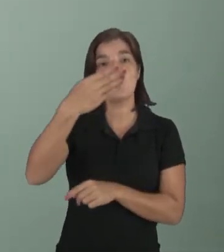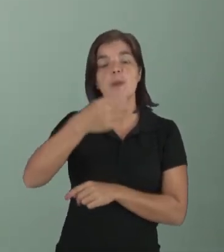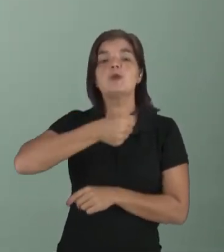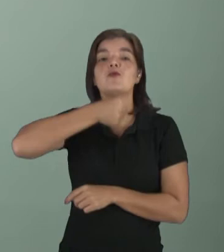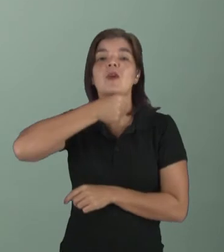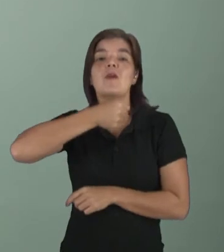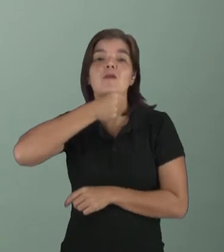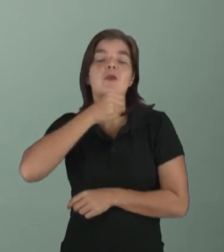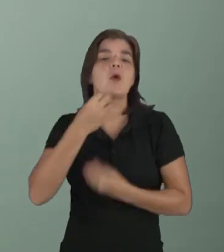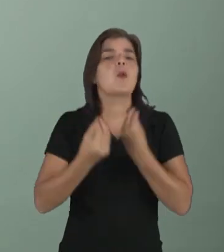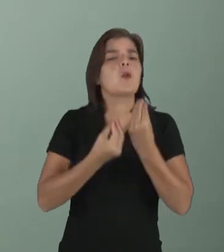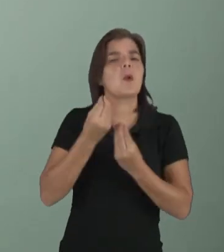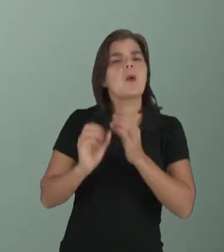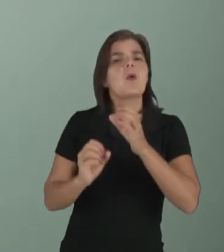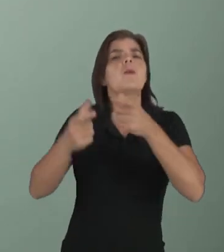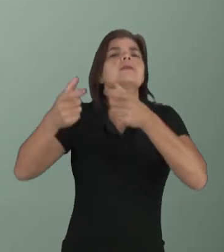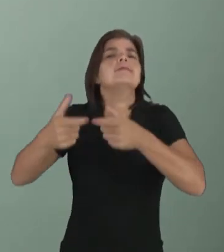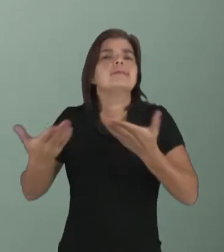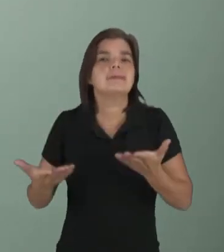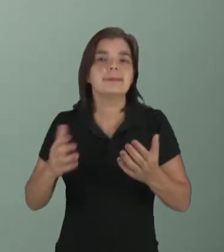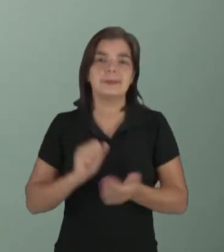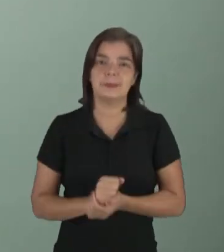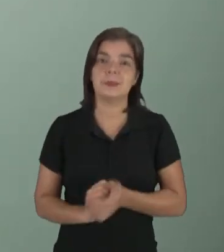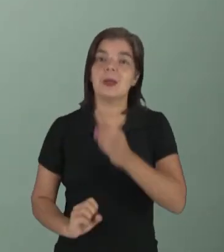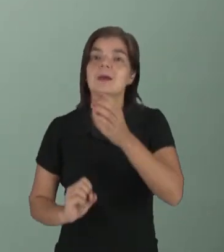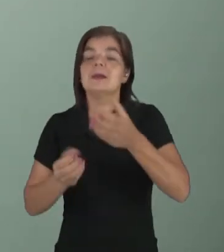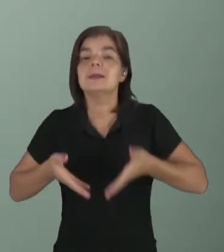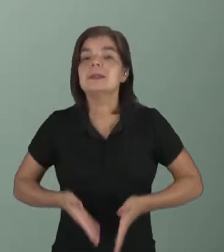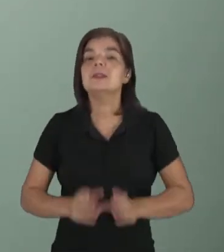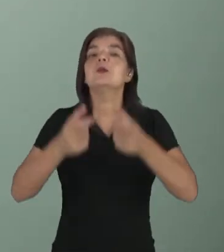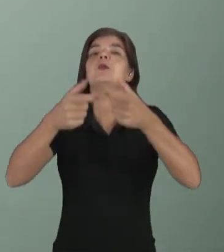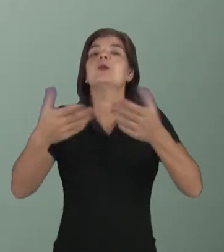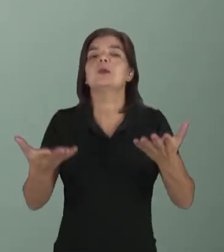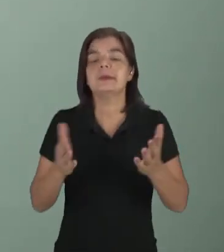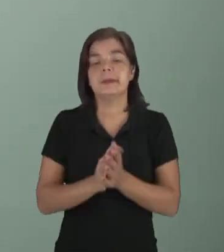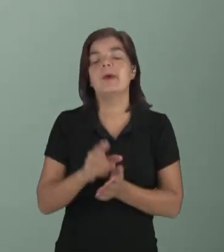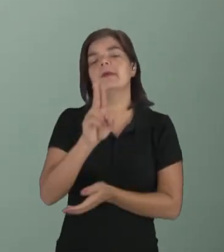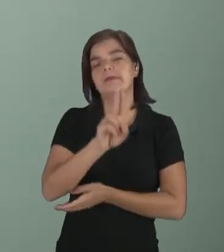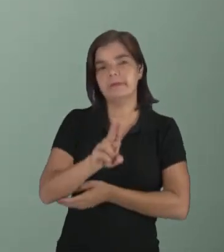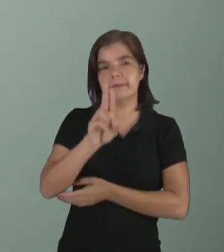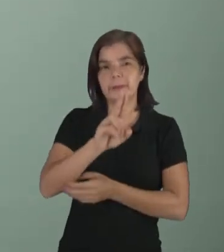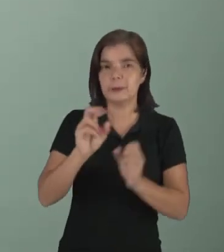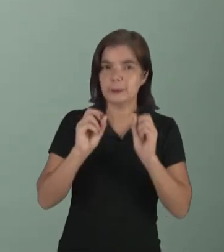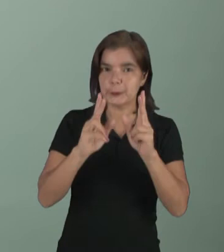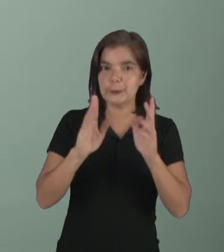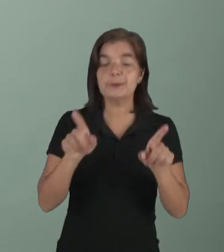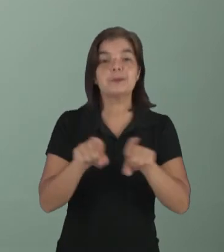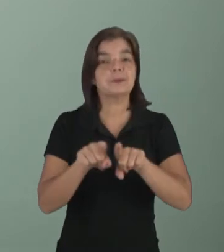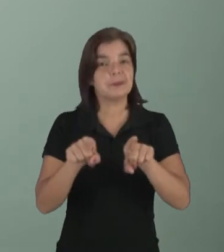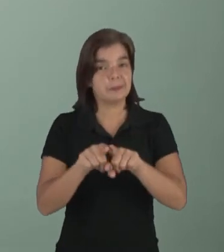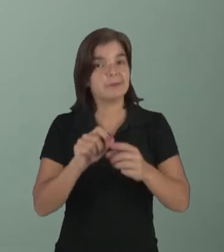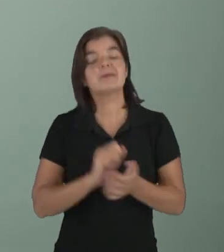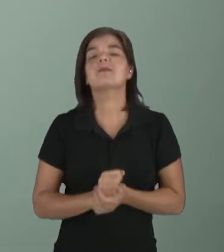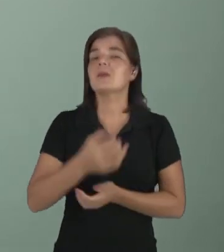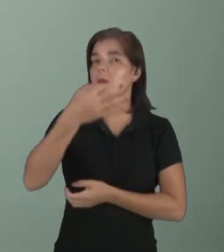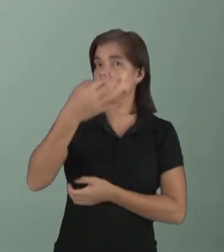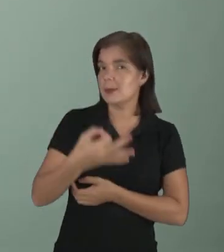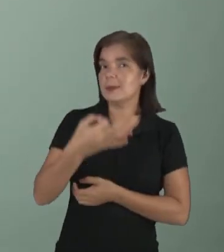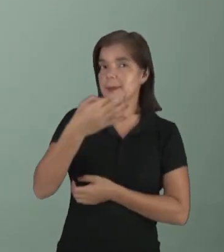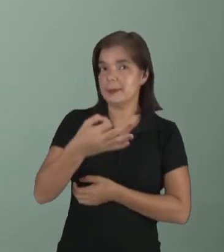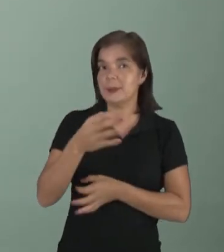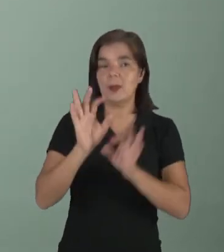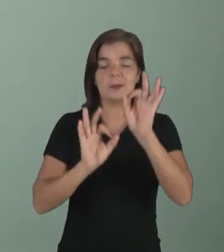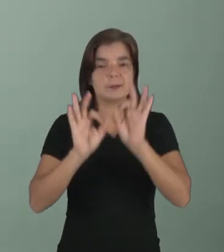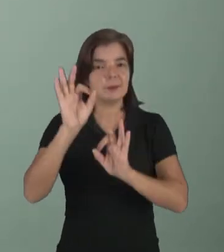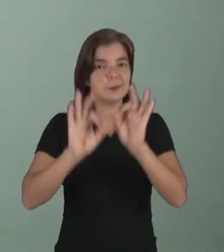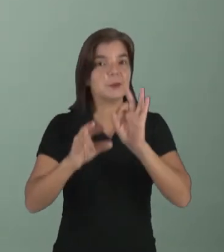vieram onde moraram qual era a nacionalidade e Enfim então a árvore genealógica é muito usada quer e ela tem uma forma certa